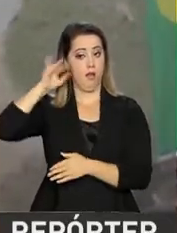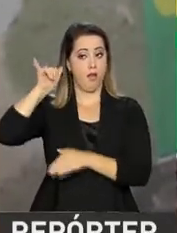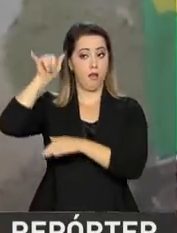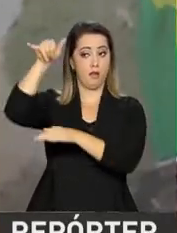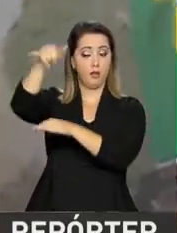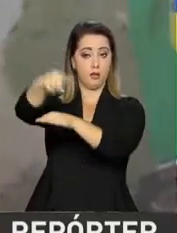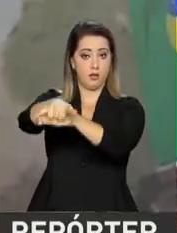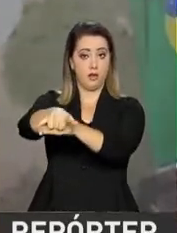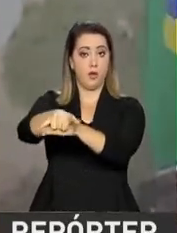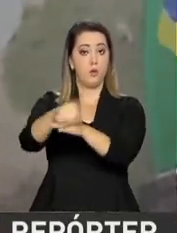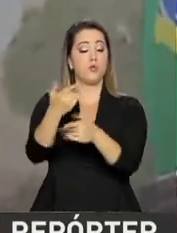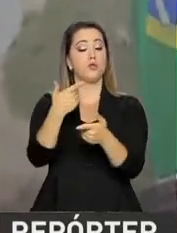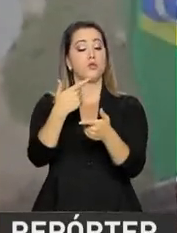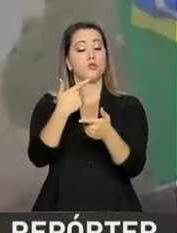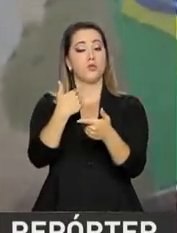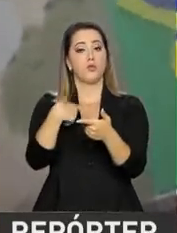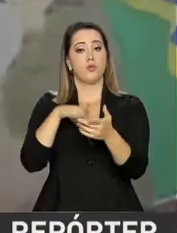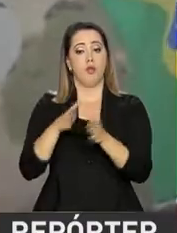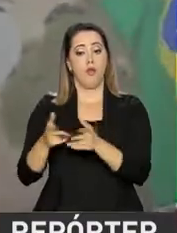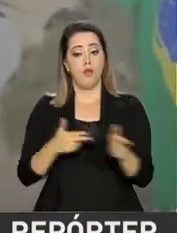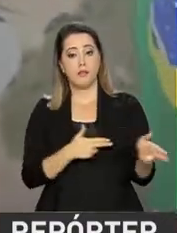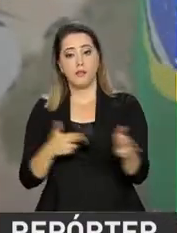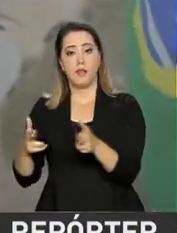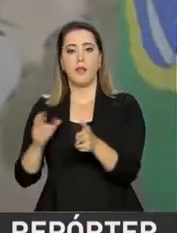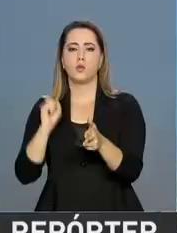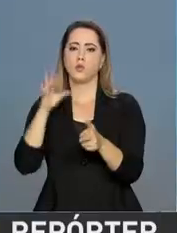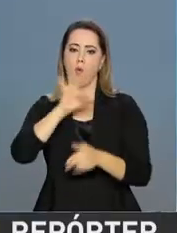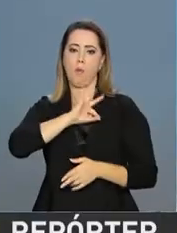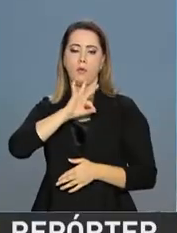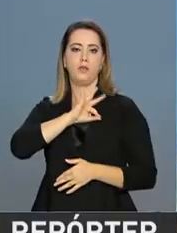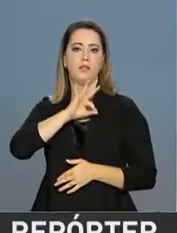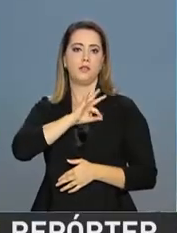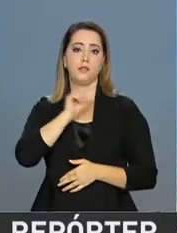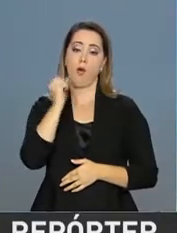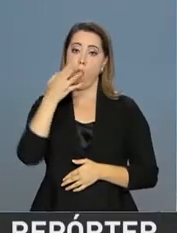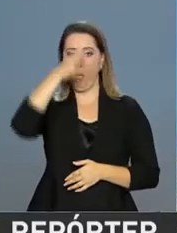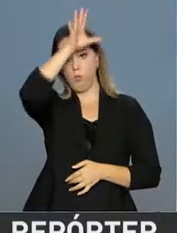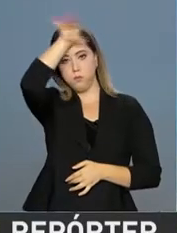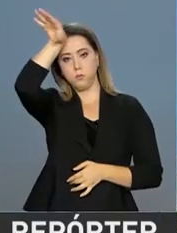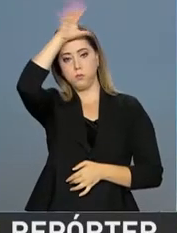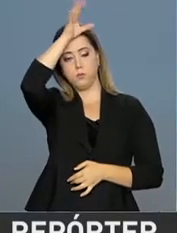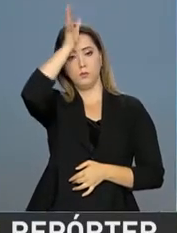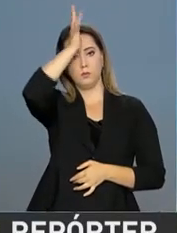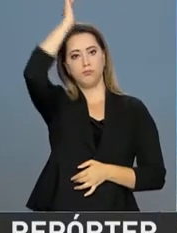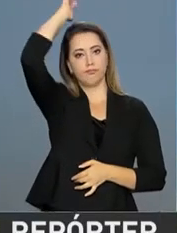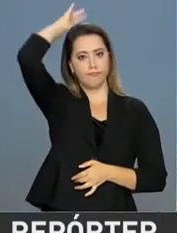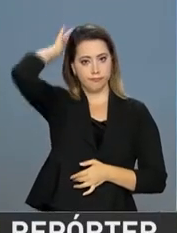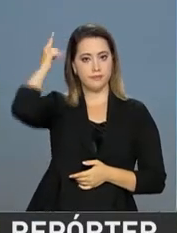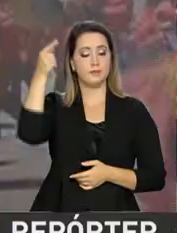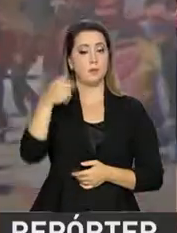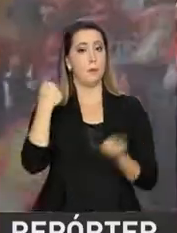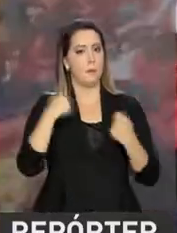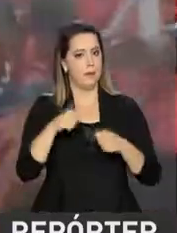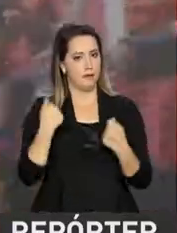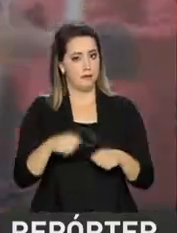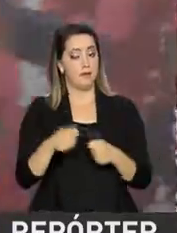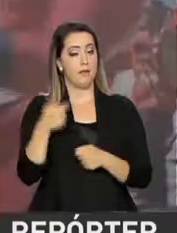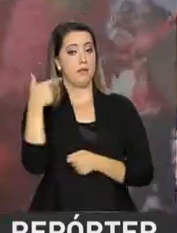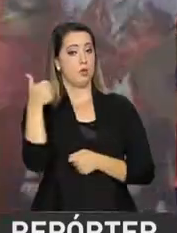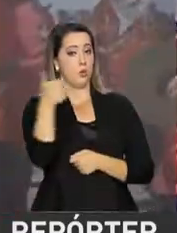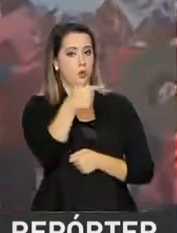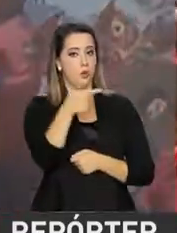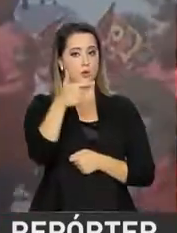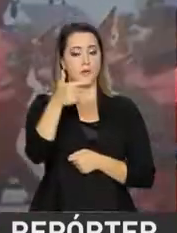polícia militar o corpo de bombeiro do distrito federal mesmo sendo 12 cerimônias por ano cada uma